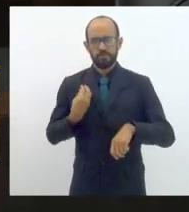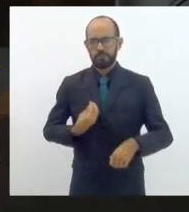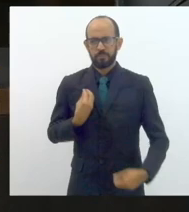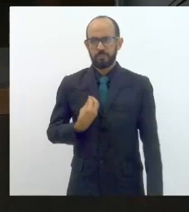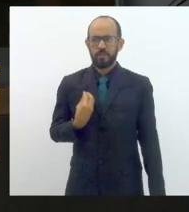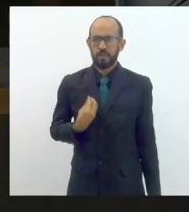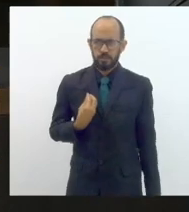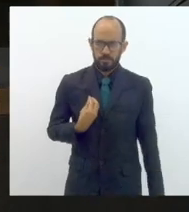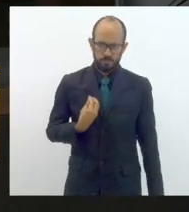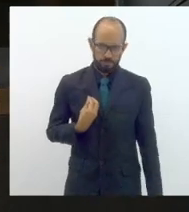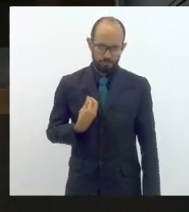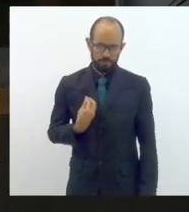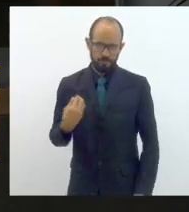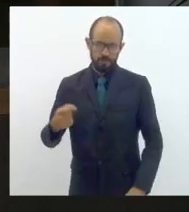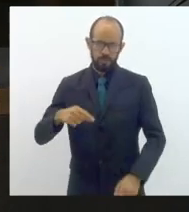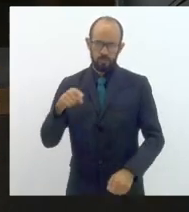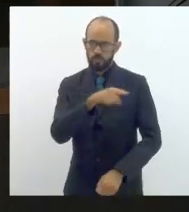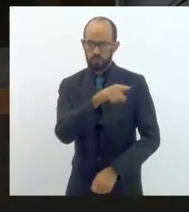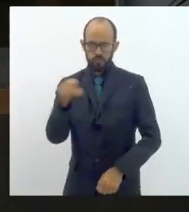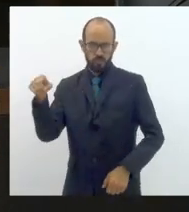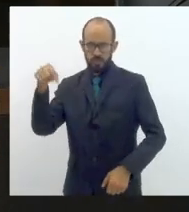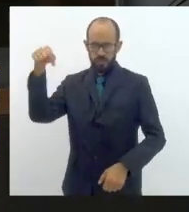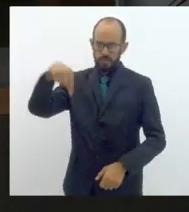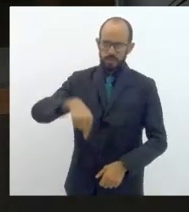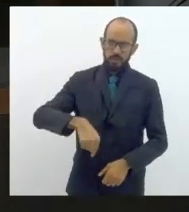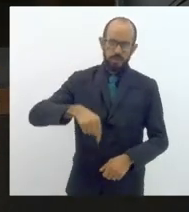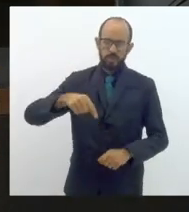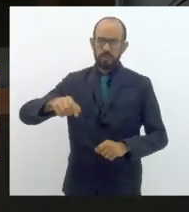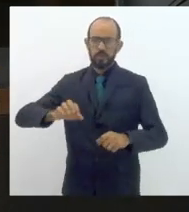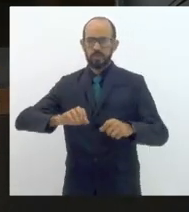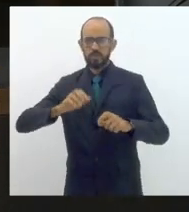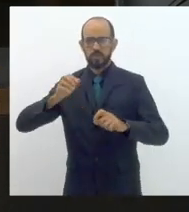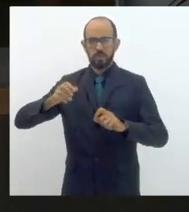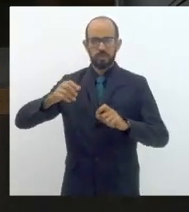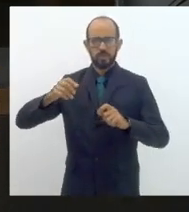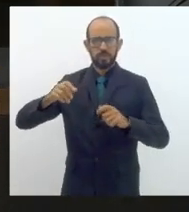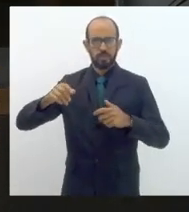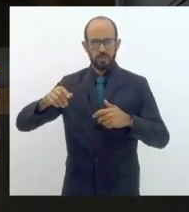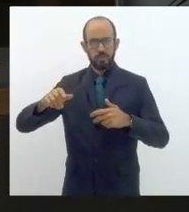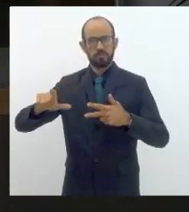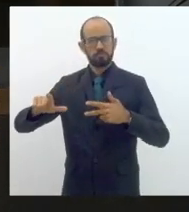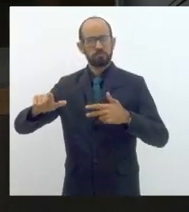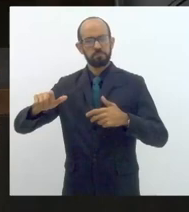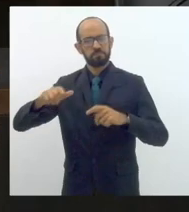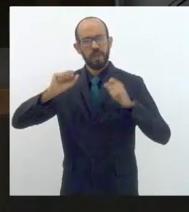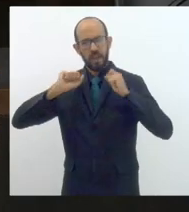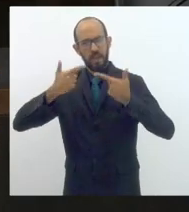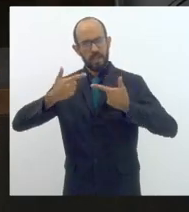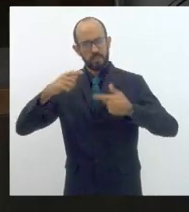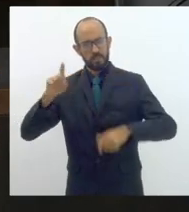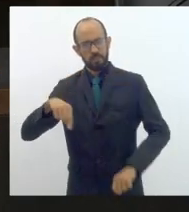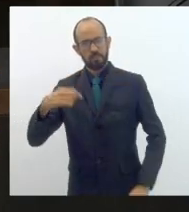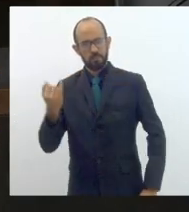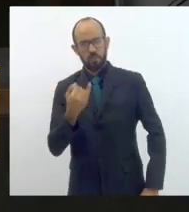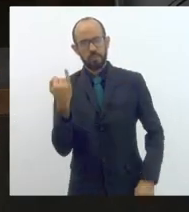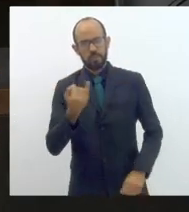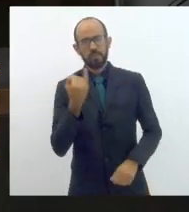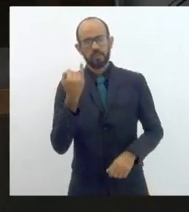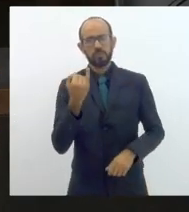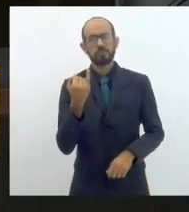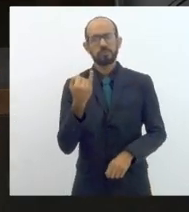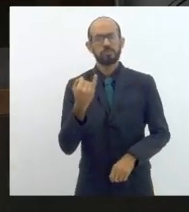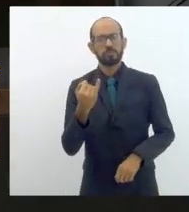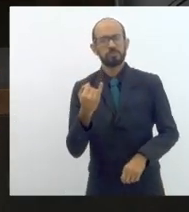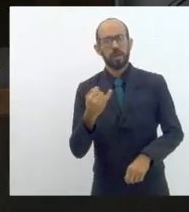participação de vocês aqui no Parlamento, é muito, muito importante. É isso que a gente precisa, a participação